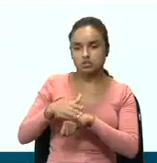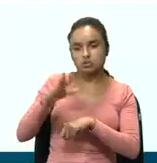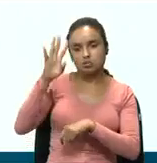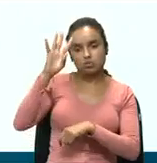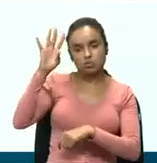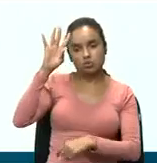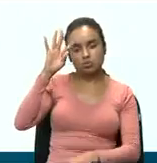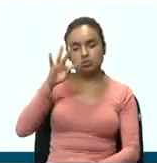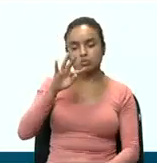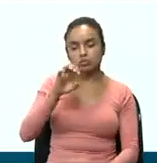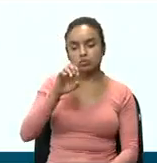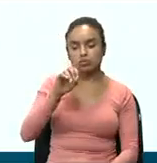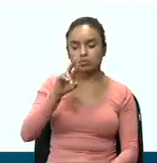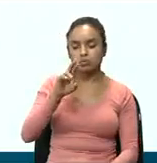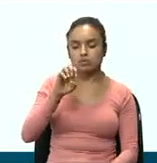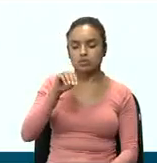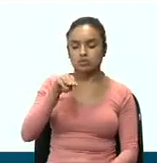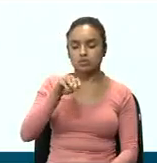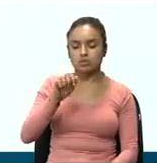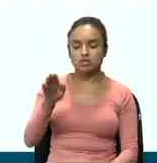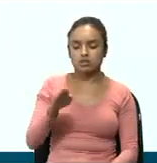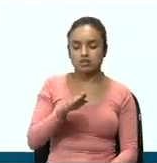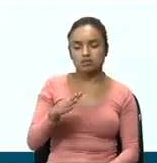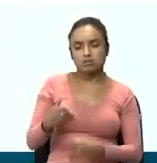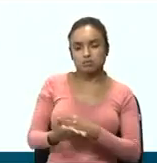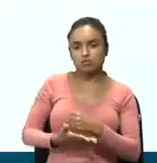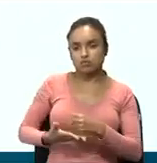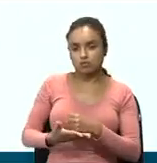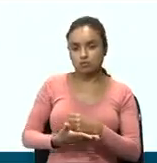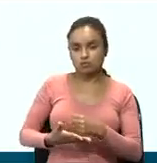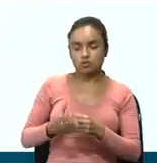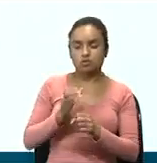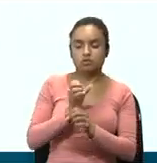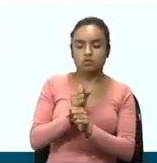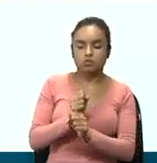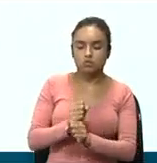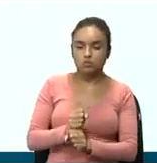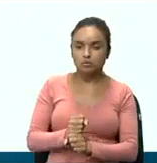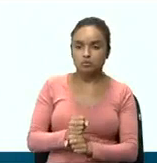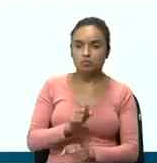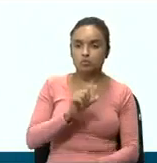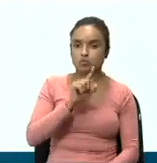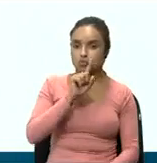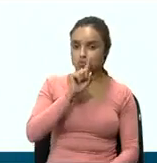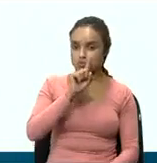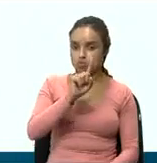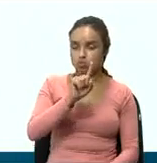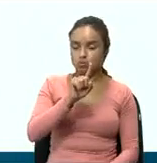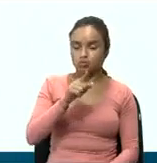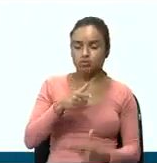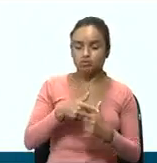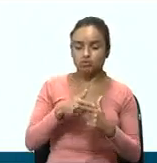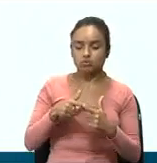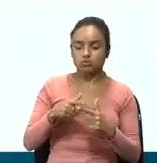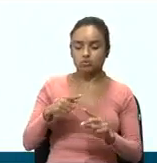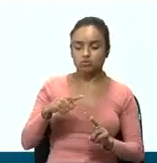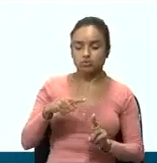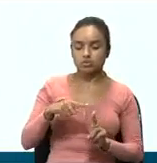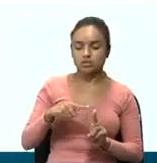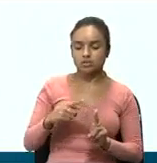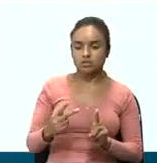teorema fundamental do cálculo. Se você fizer, então, 1 dividido pela raiz de 2, você vai encontrar